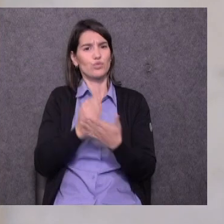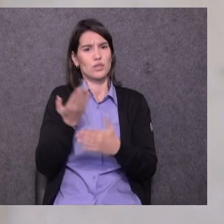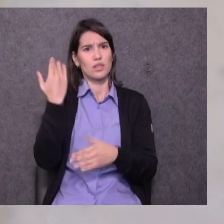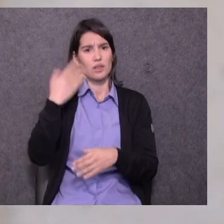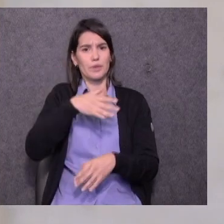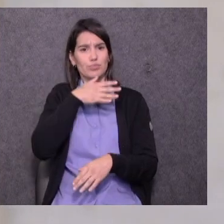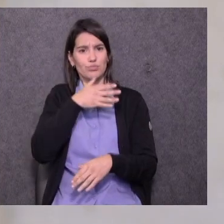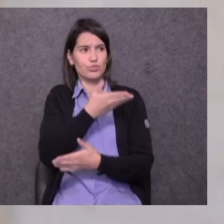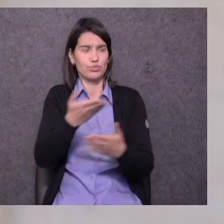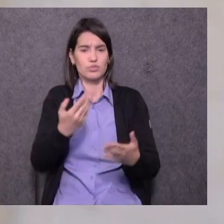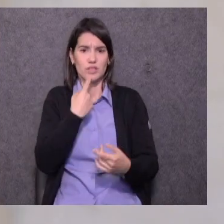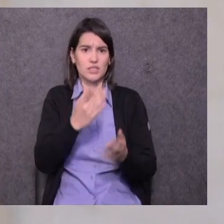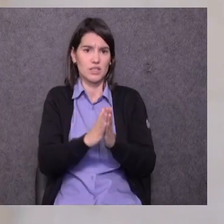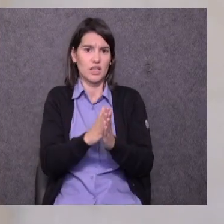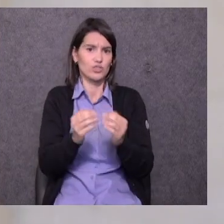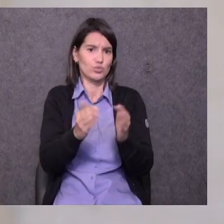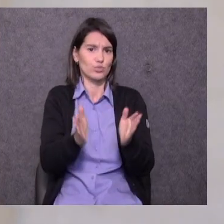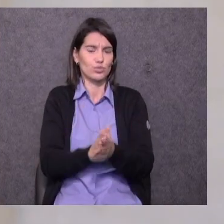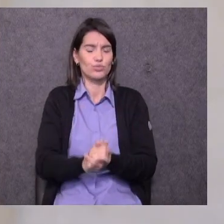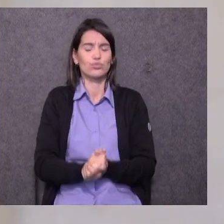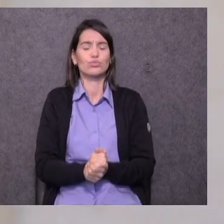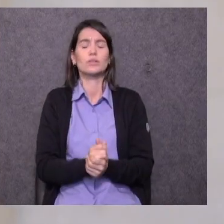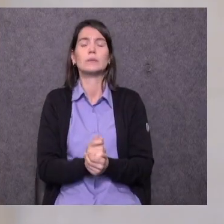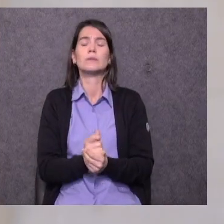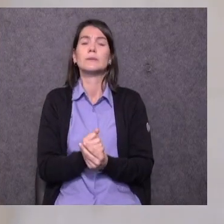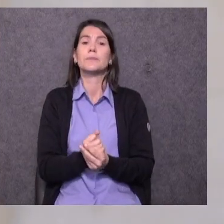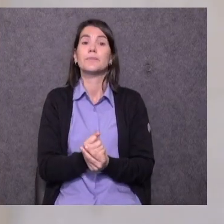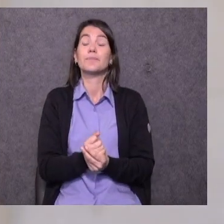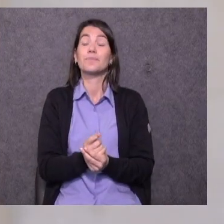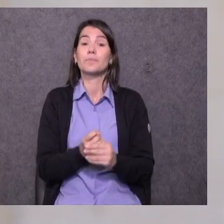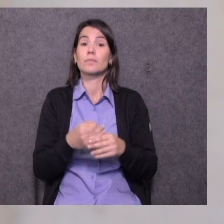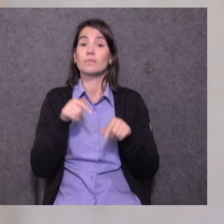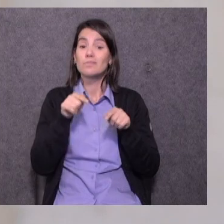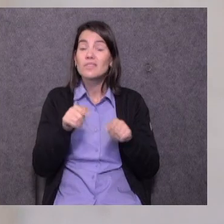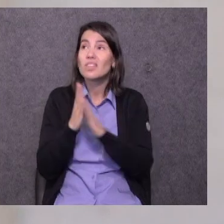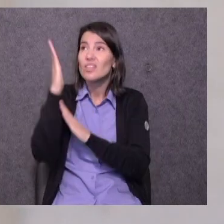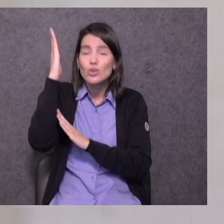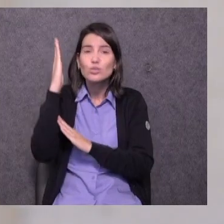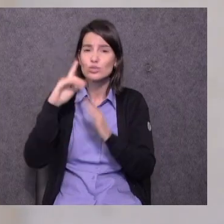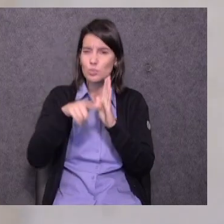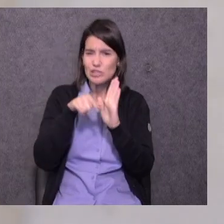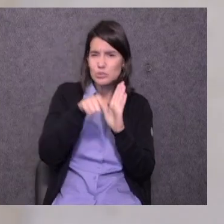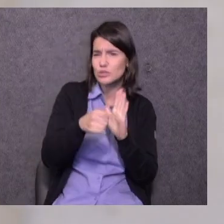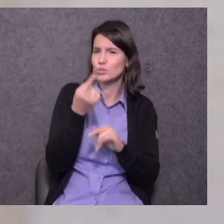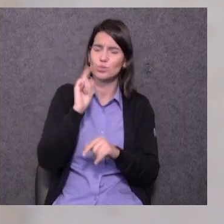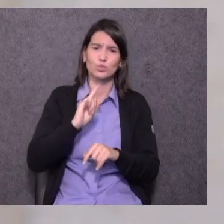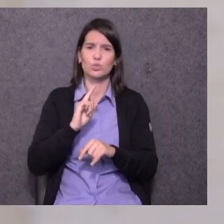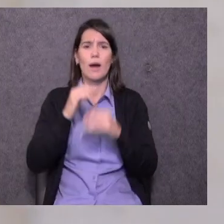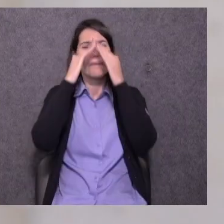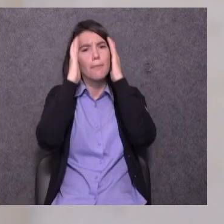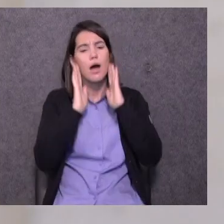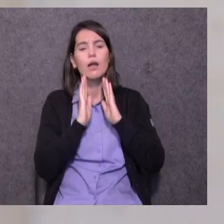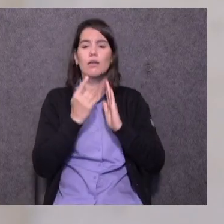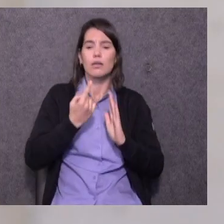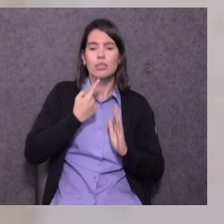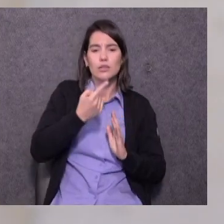dirigiu à Igreja. Este não é certamente o projeto de Deus, nem o caminho que Maria nos